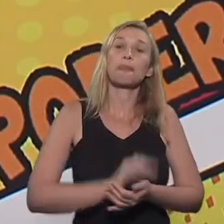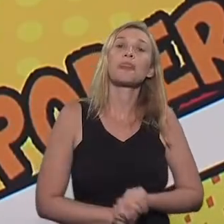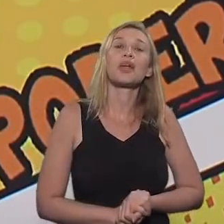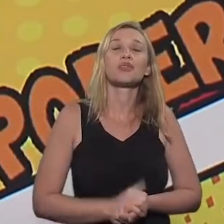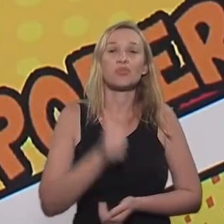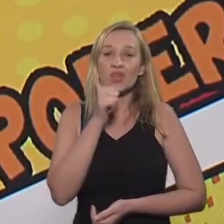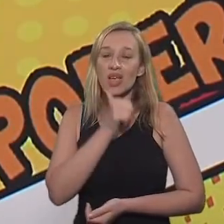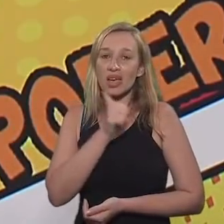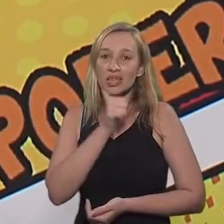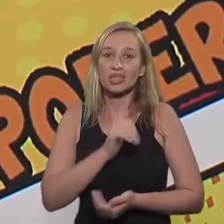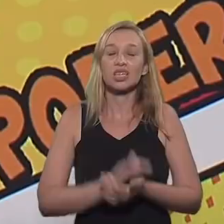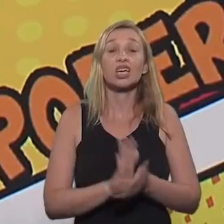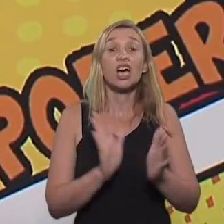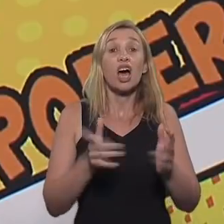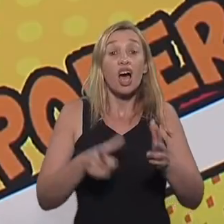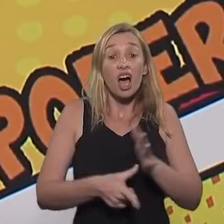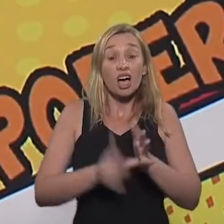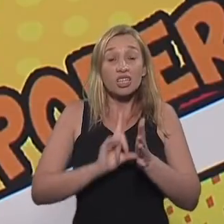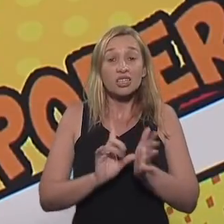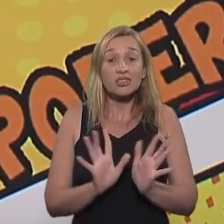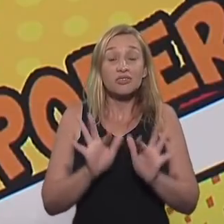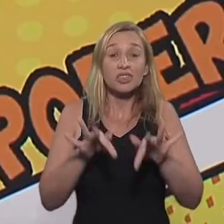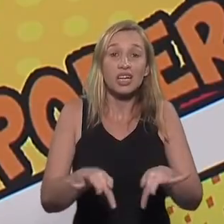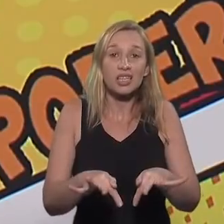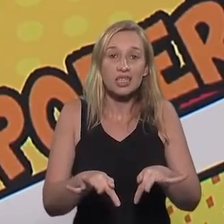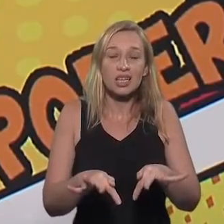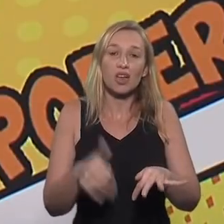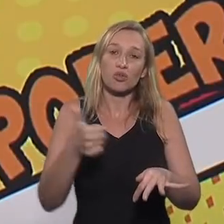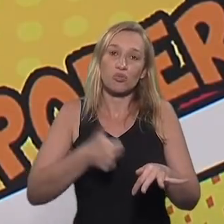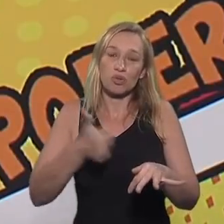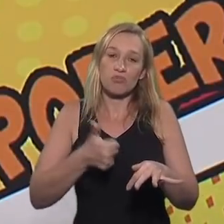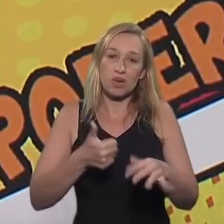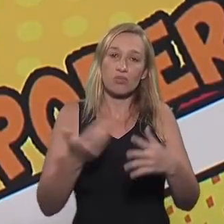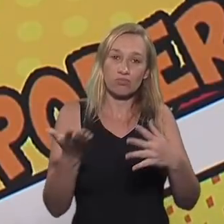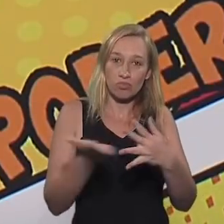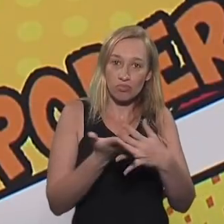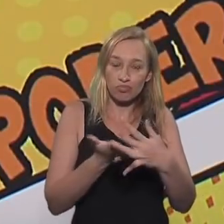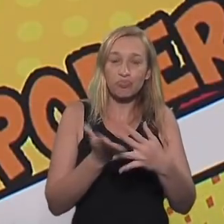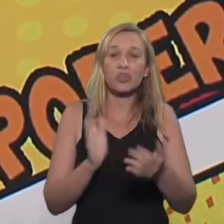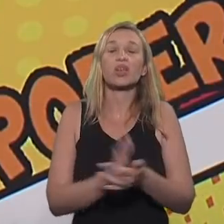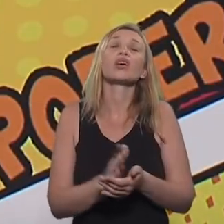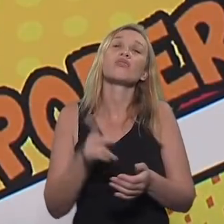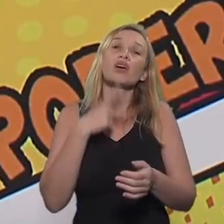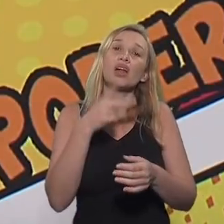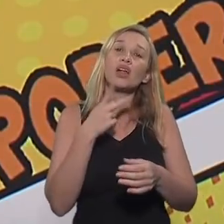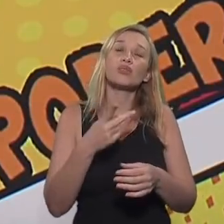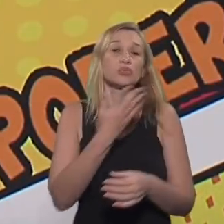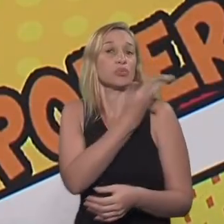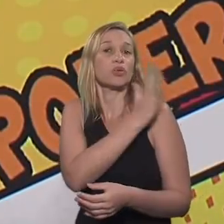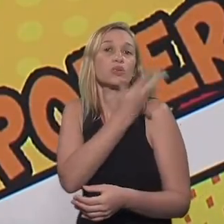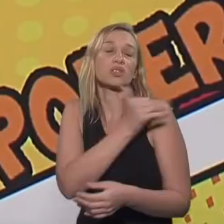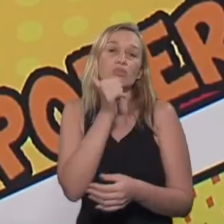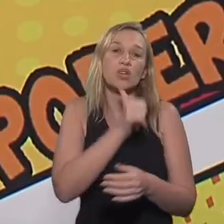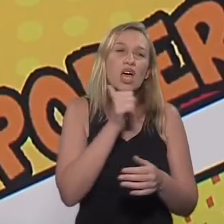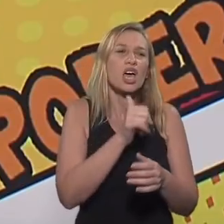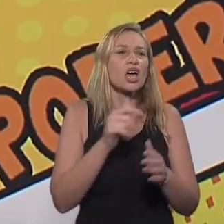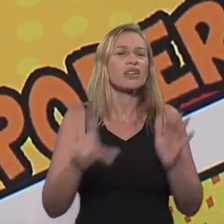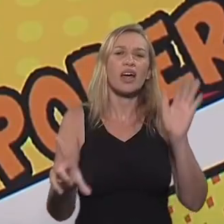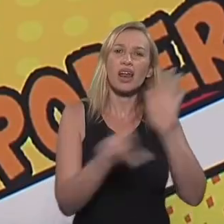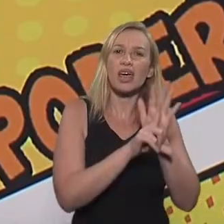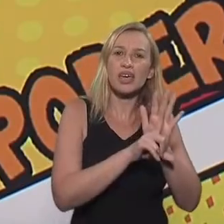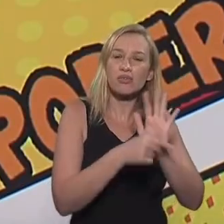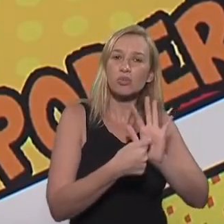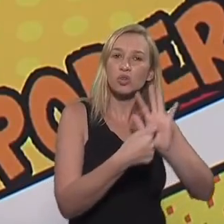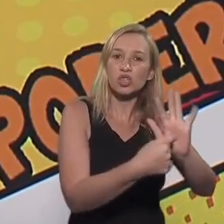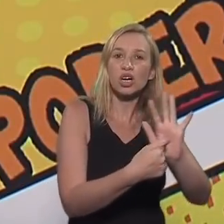falou um pouquinho, antes de encerrar o primeiro bloco, você comentou um pouco sobre preconceito, né? E, deputado, quando a lei foi aprovada, o senhor fez uma